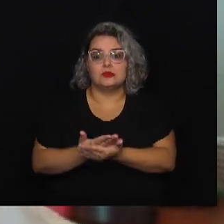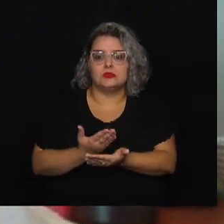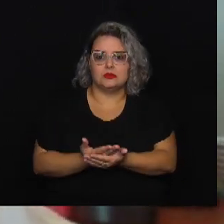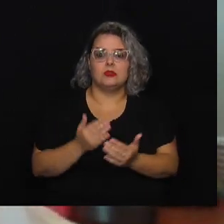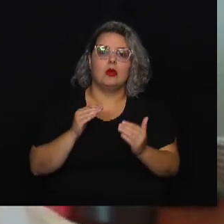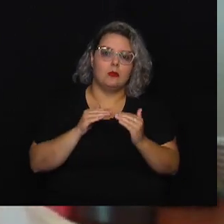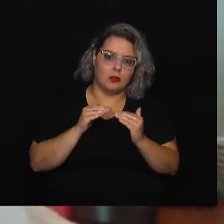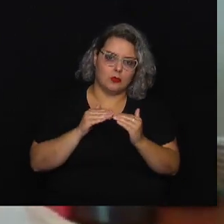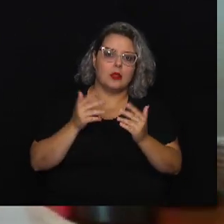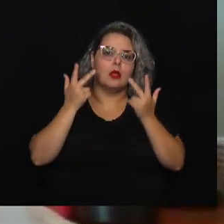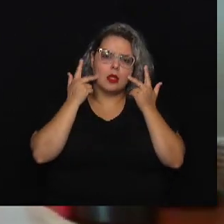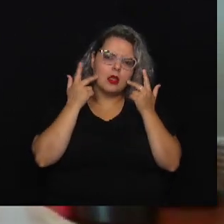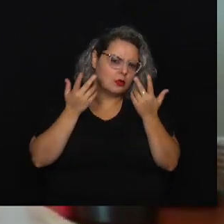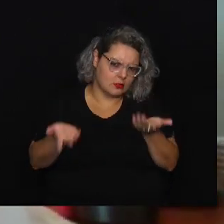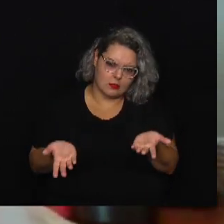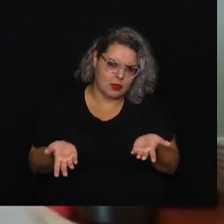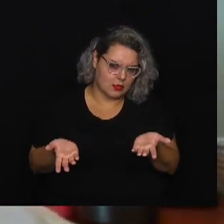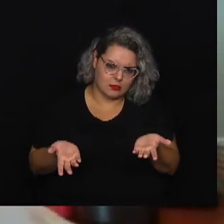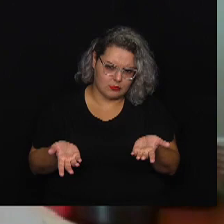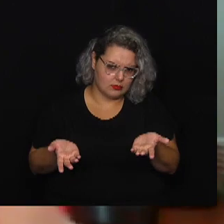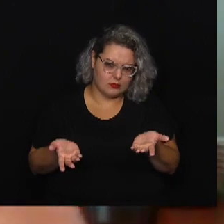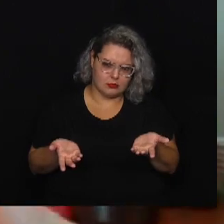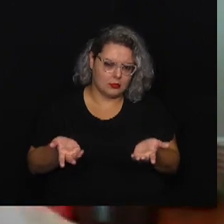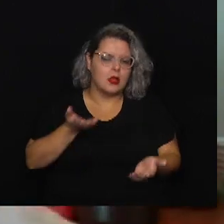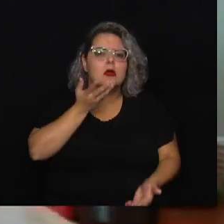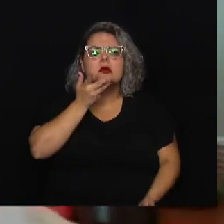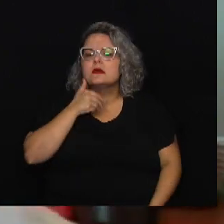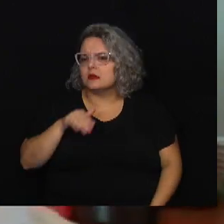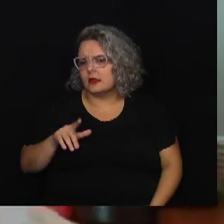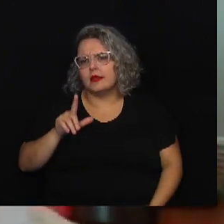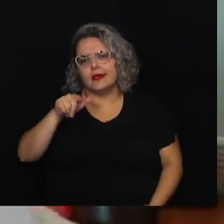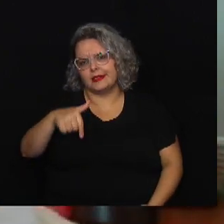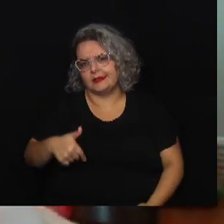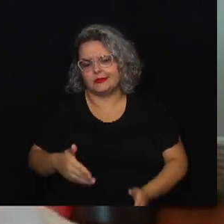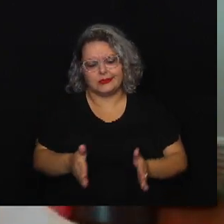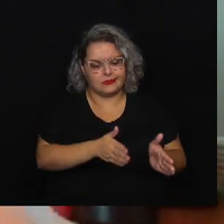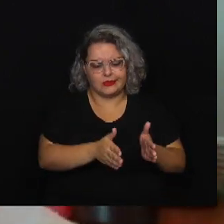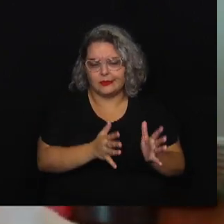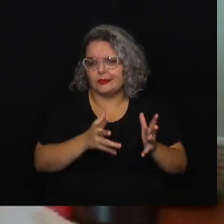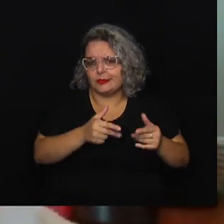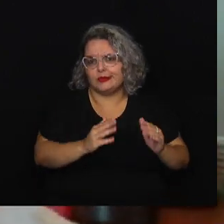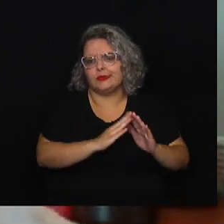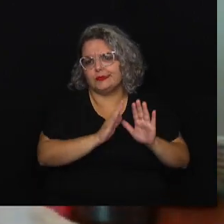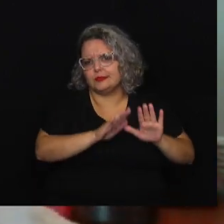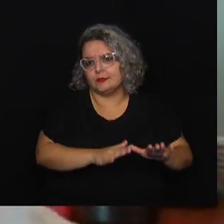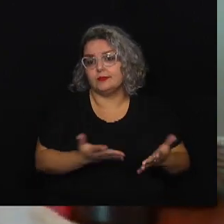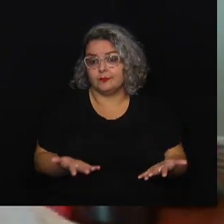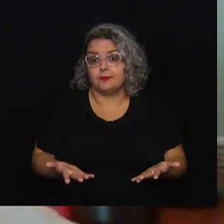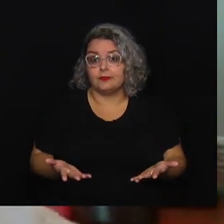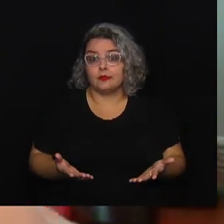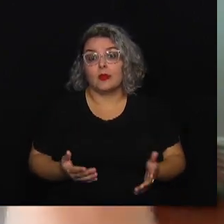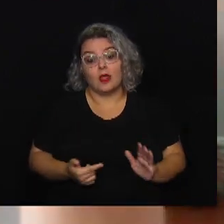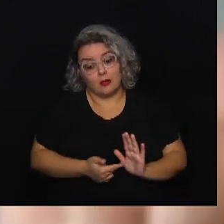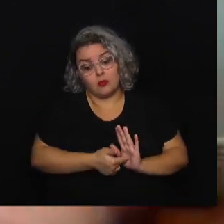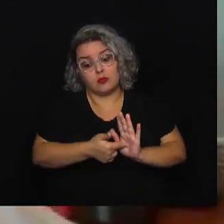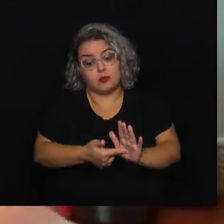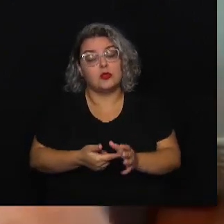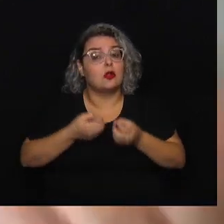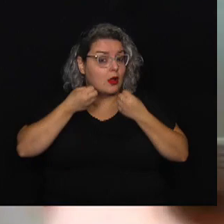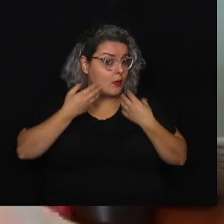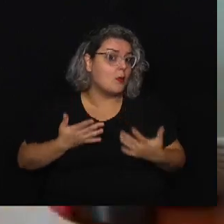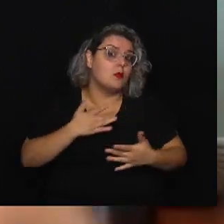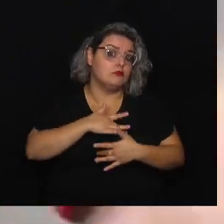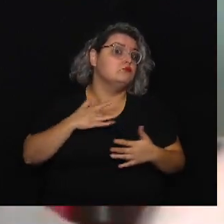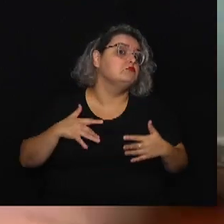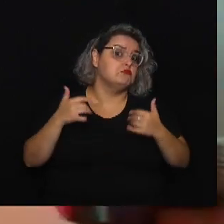que é normal, né? As crianças ficam, Sim. ainda mais depois desse tempo todo, é até um sinal de saúde, né? Uma criança que vai para uma